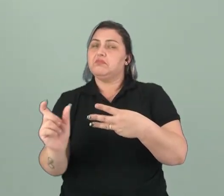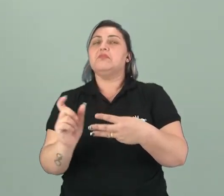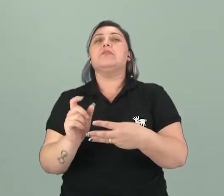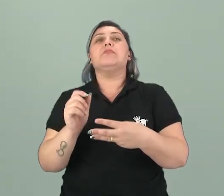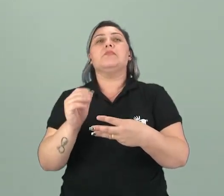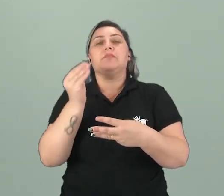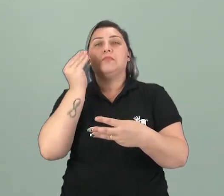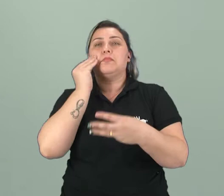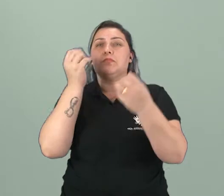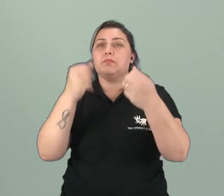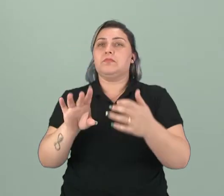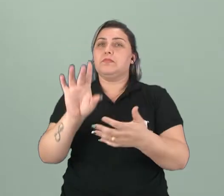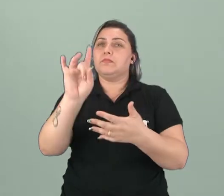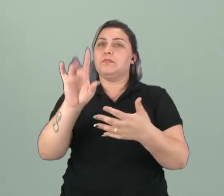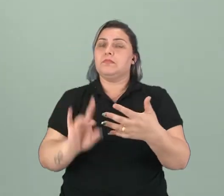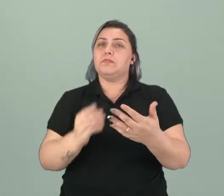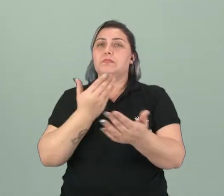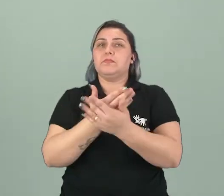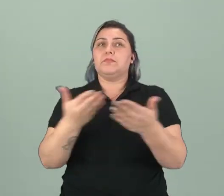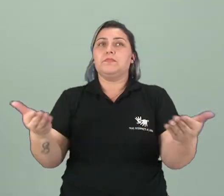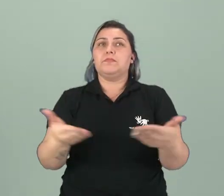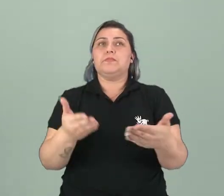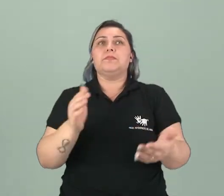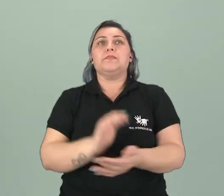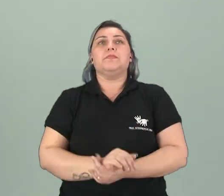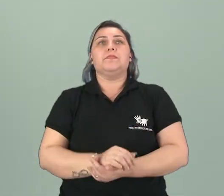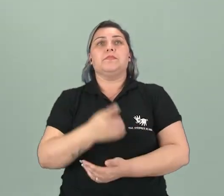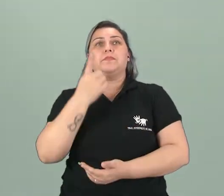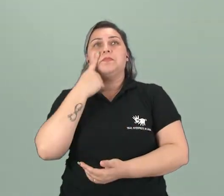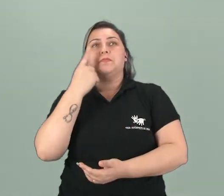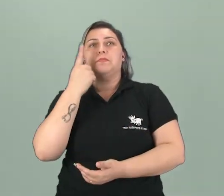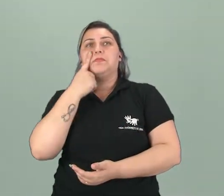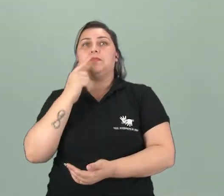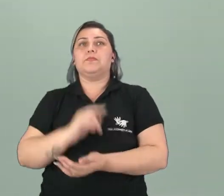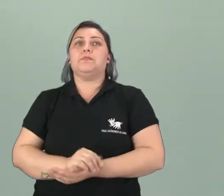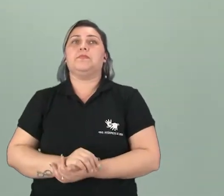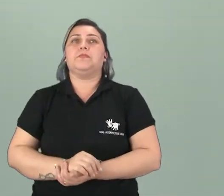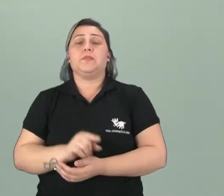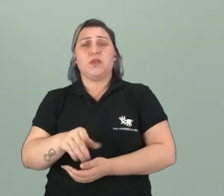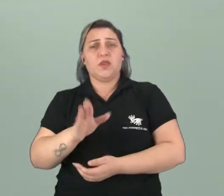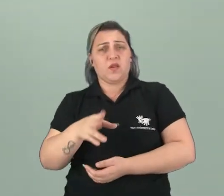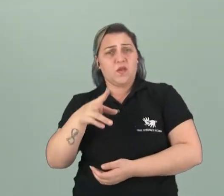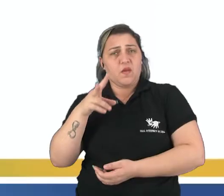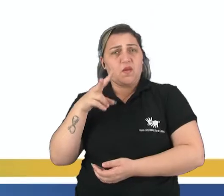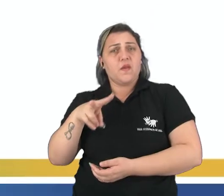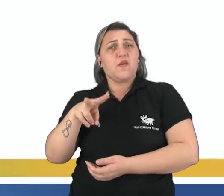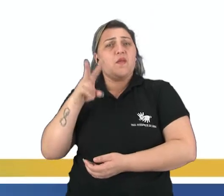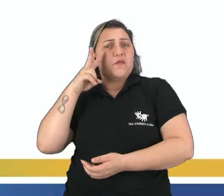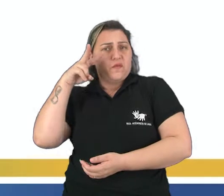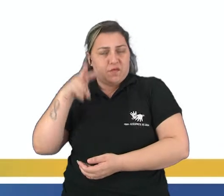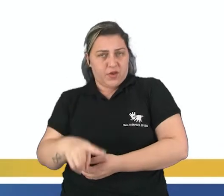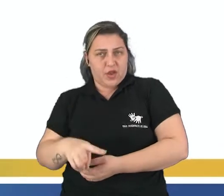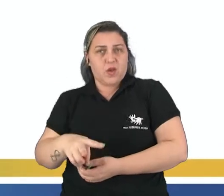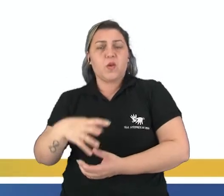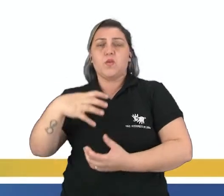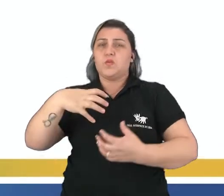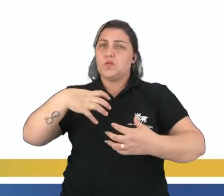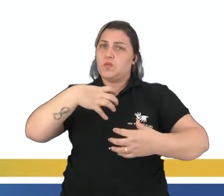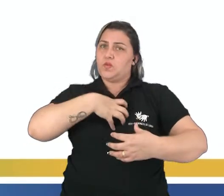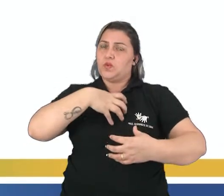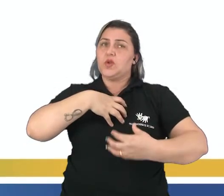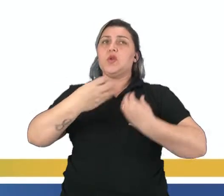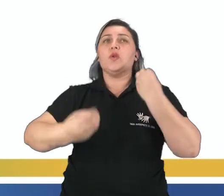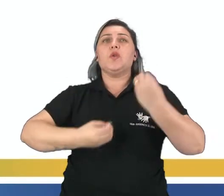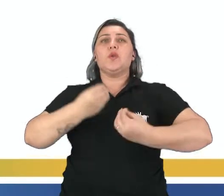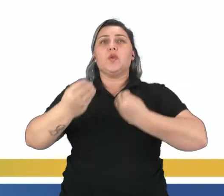melhor o que é cada um deles na nossa aula de hoje. Então, vamos lá. Você já ouviu falar nos biotipos físicos e como